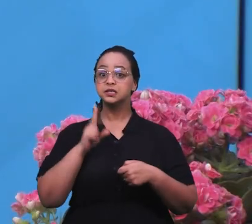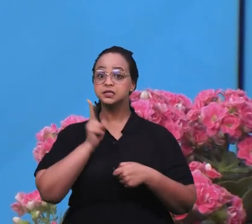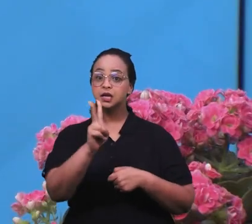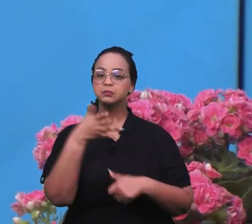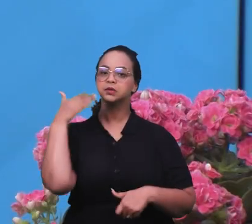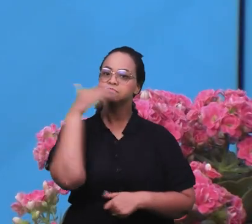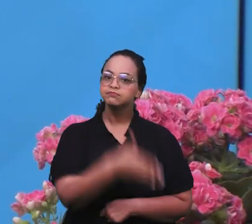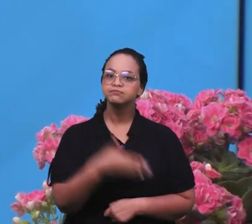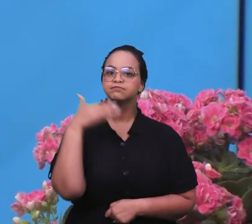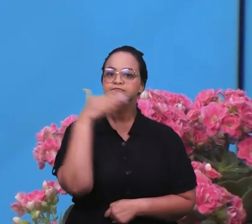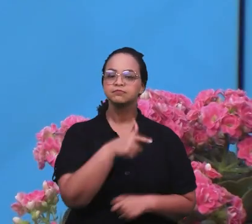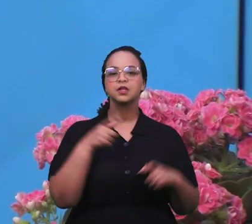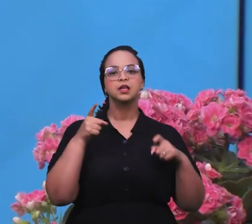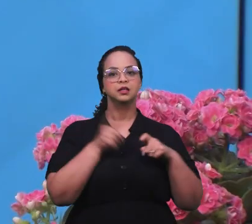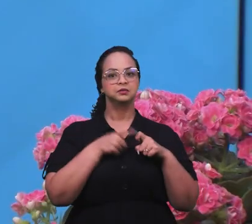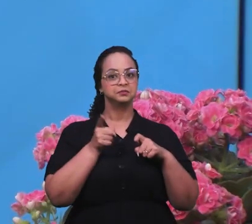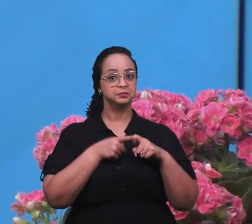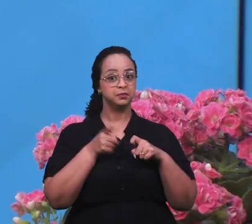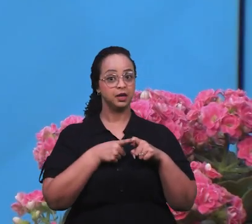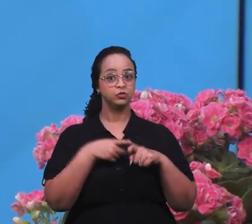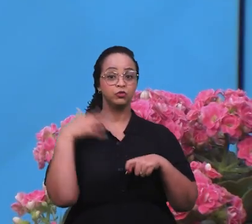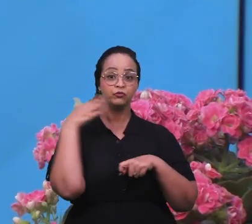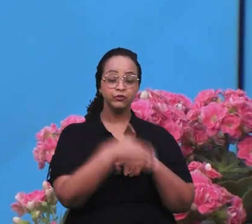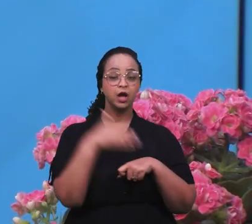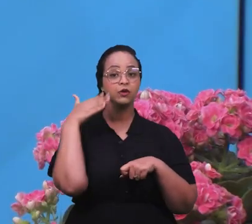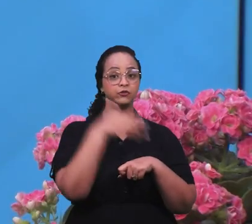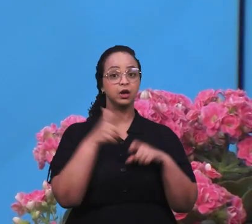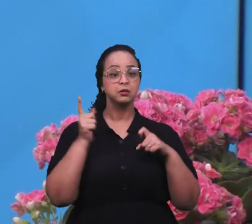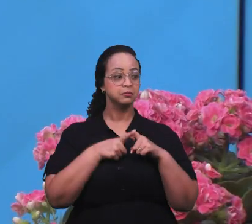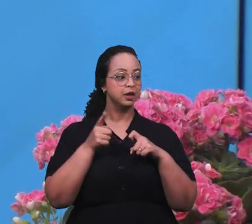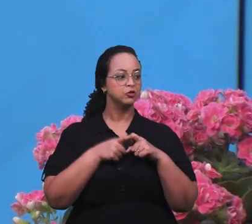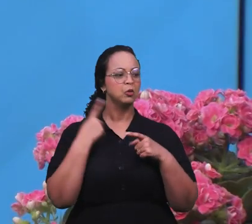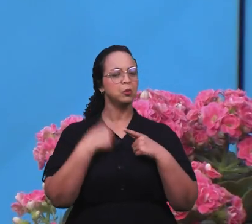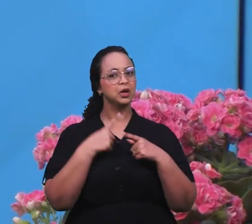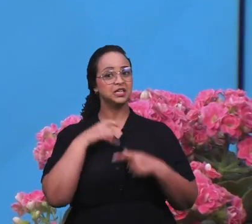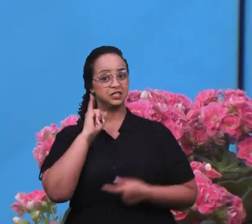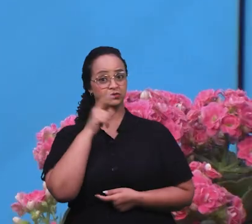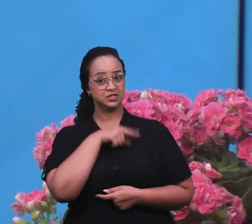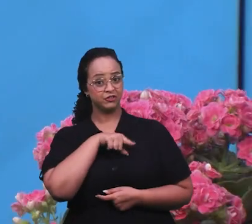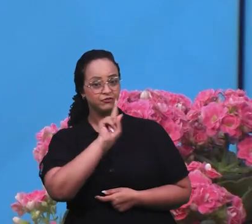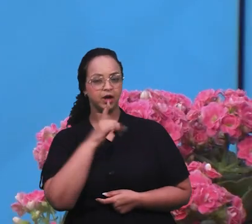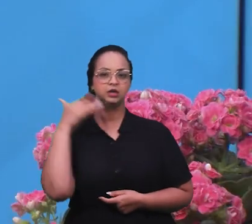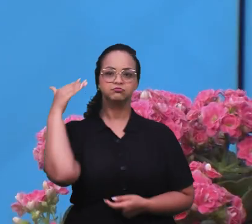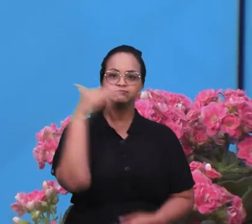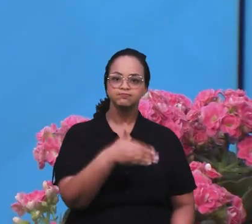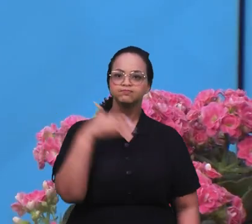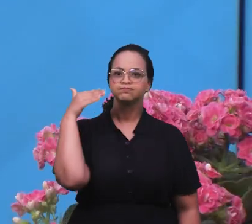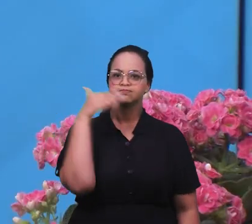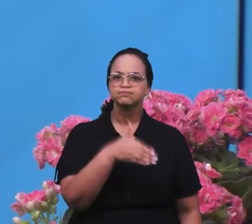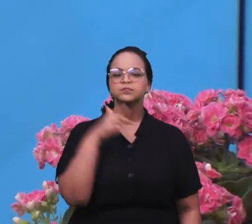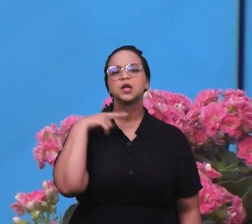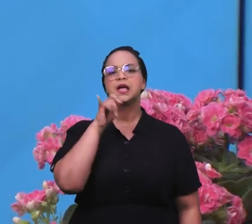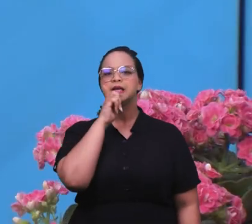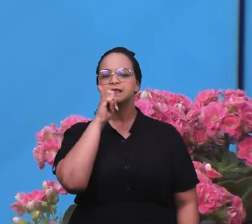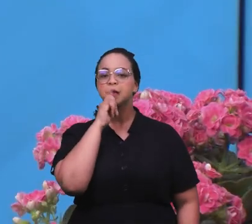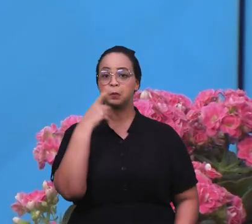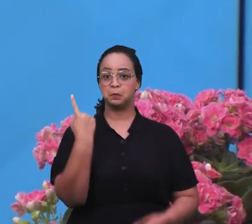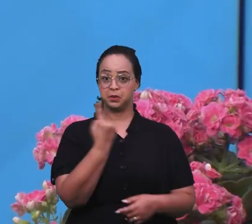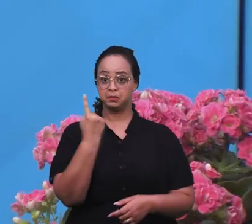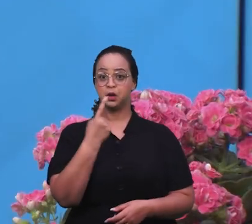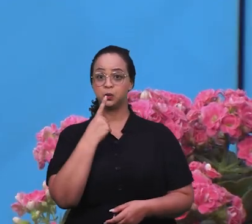Sim, acompanhamento médico é fundamental. E quando você faz um acompanhamento regular, fazendo exames de